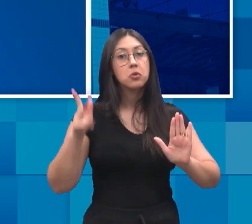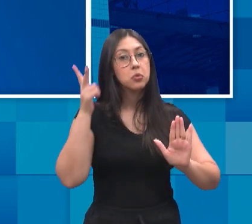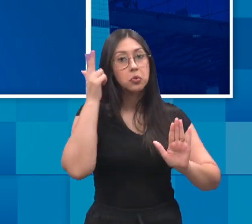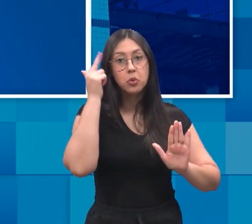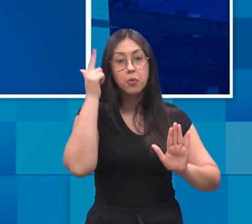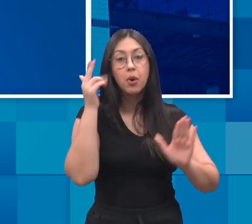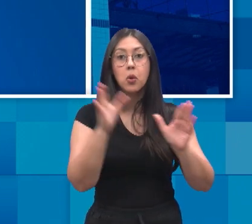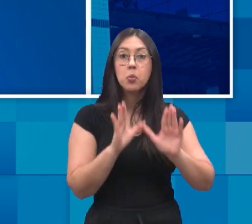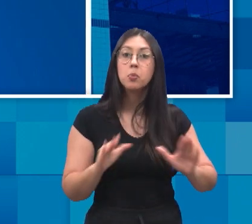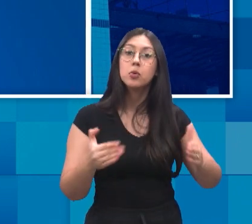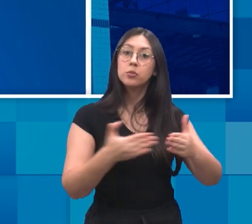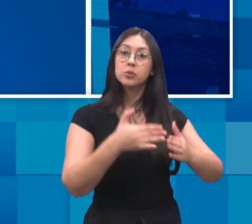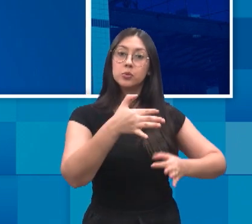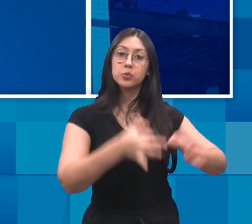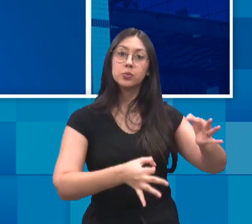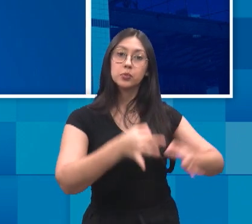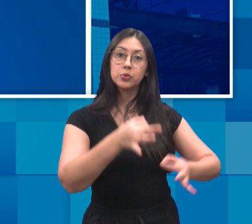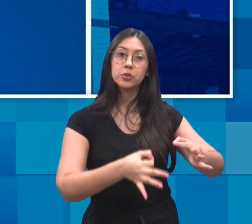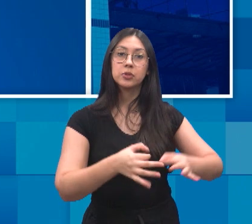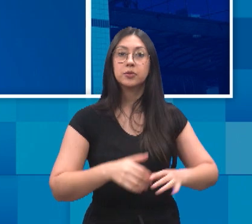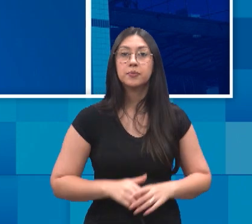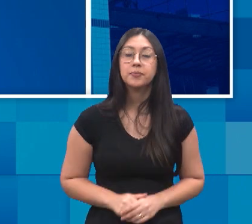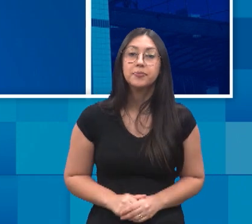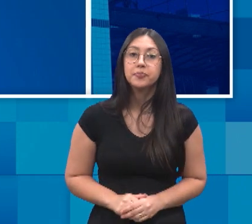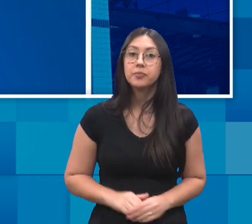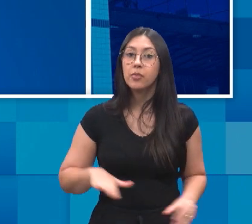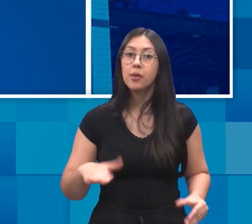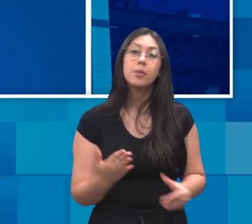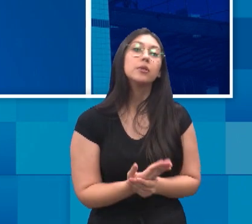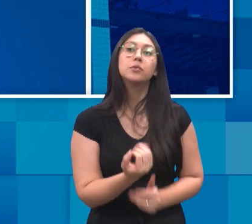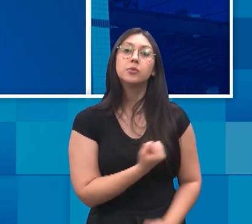Comissão Justiça. Processo número